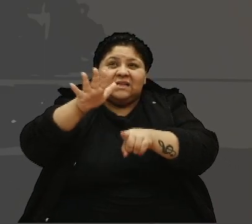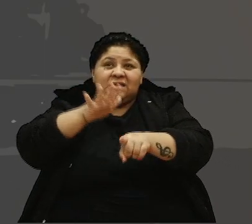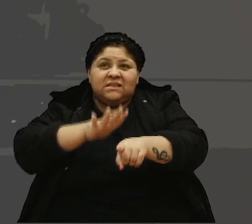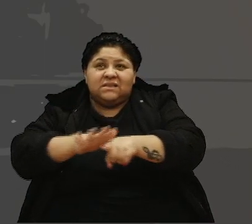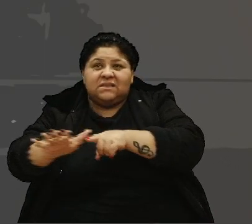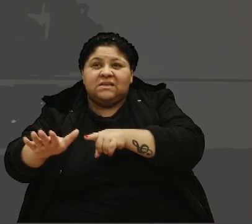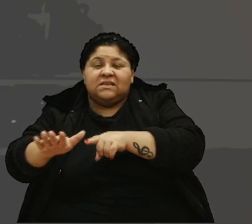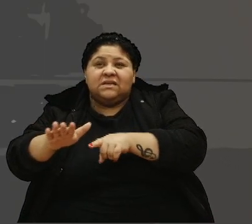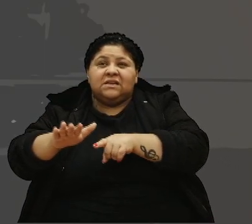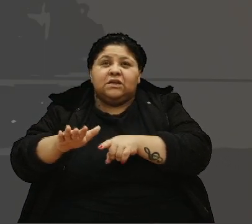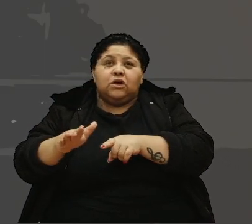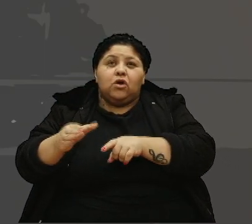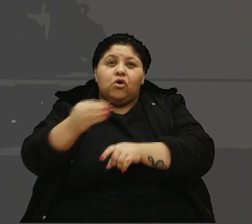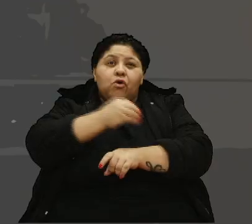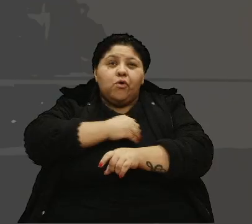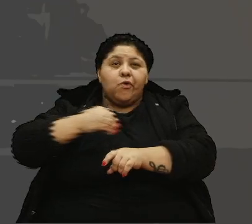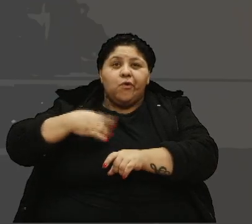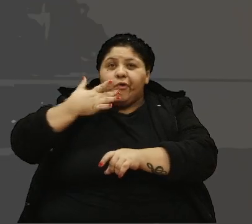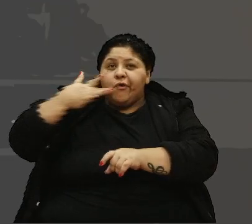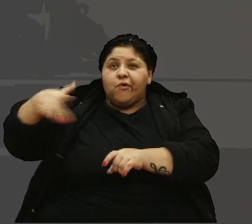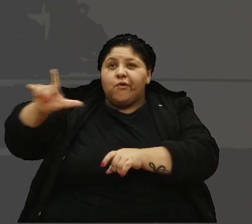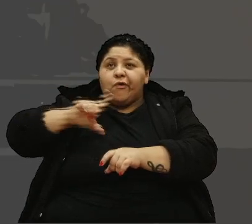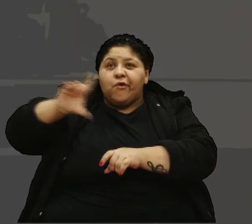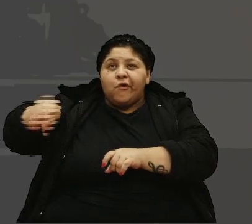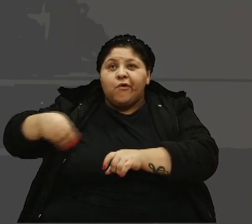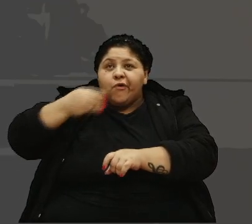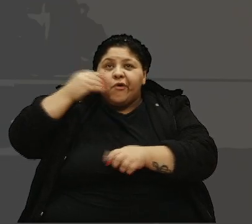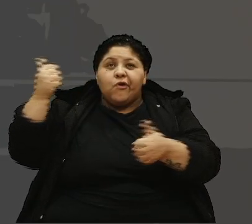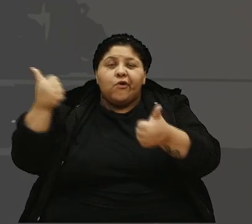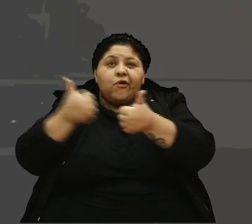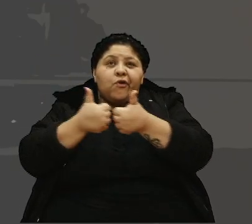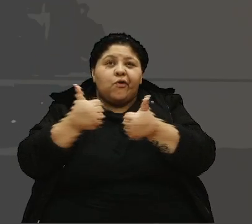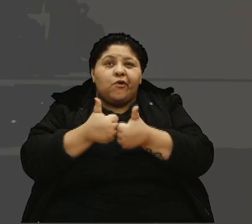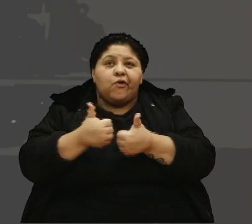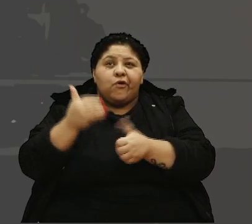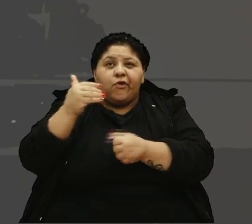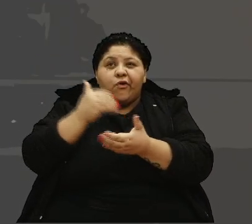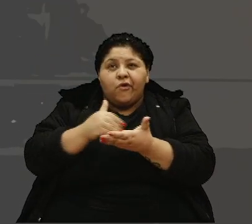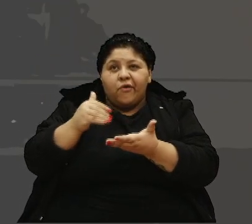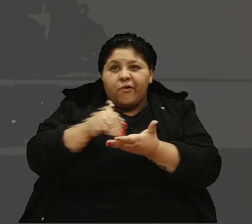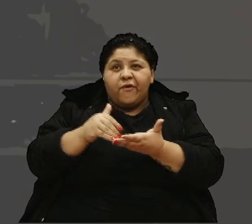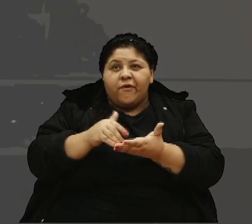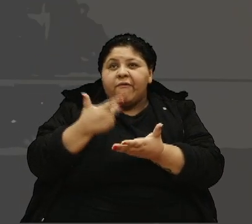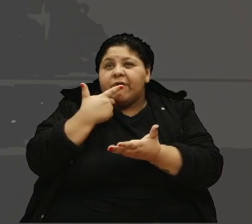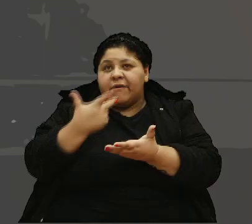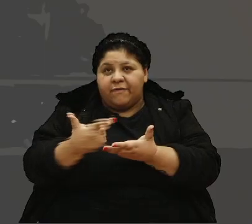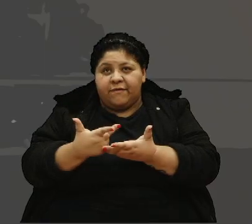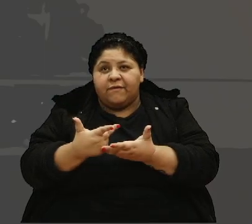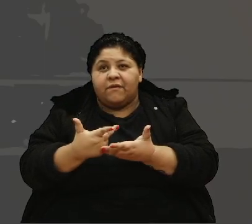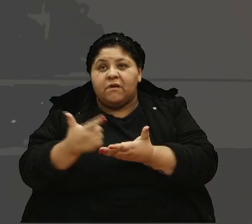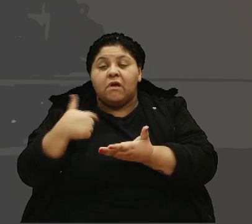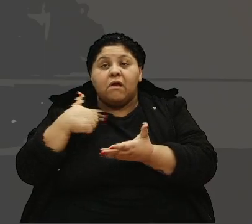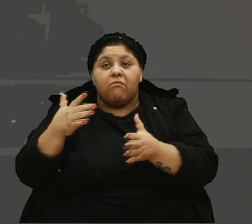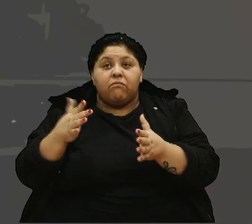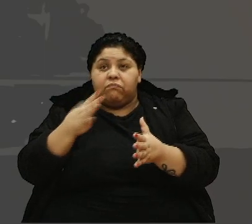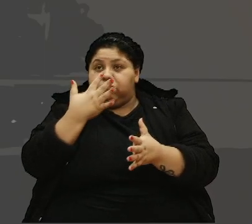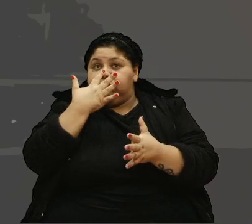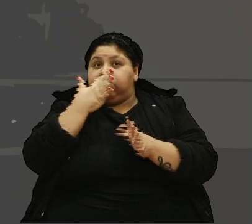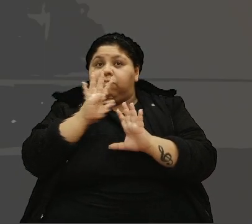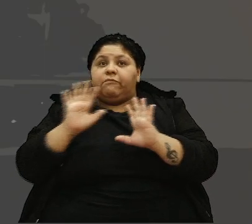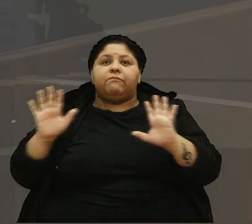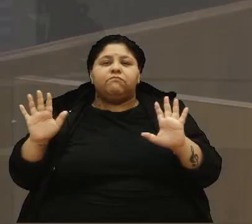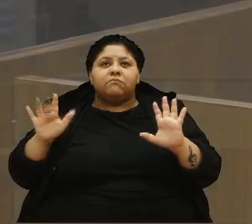da pediatria. Então, ontem a gente teve a oportunidade de estar junto com o secretário, conversando, e até fiquei impressionado